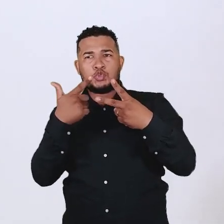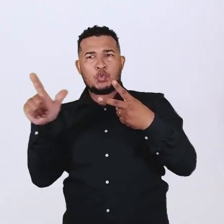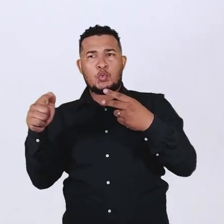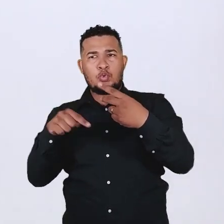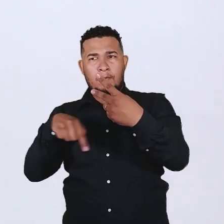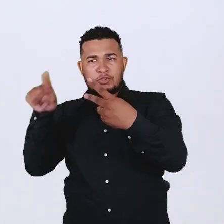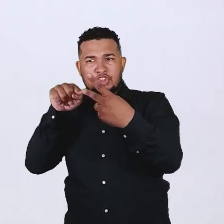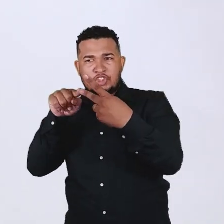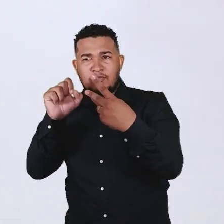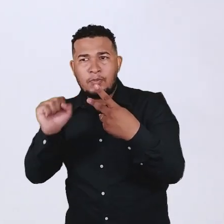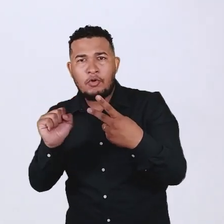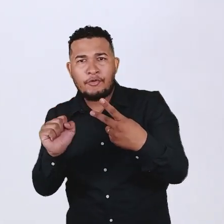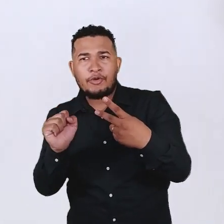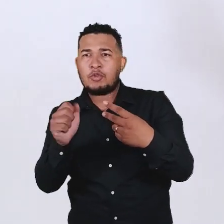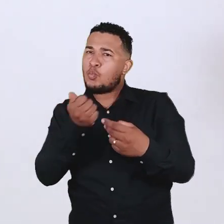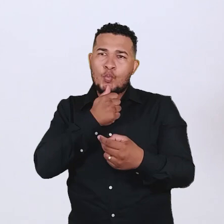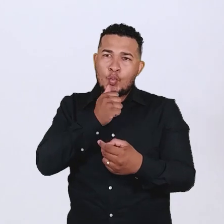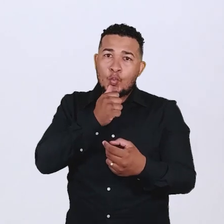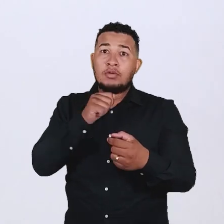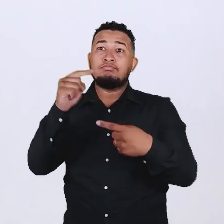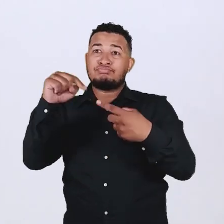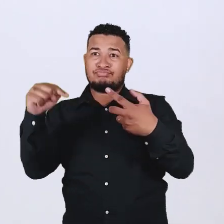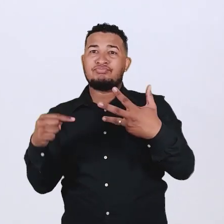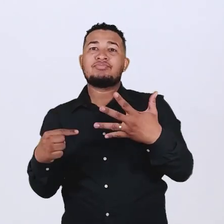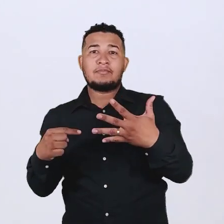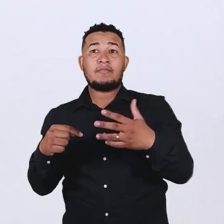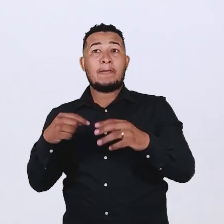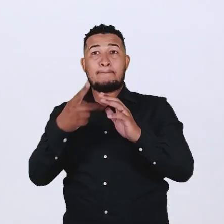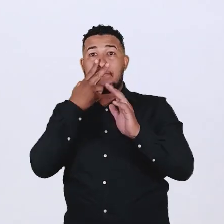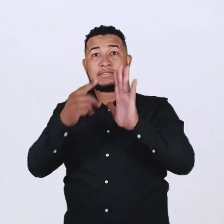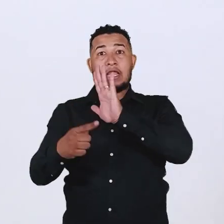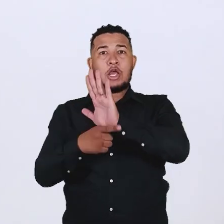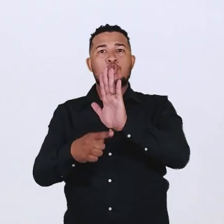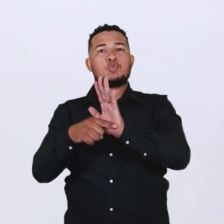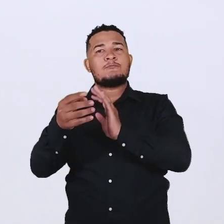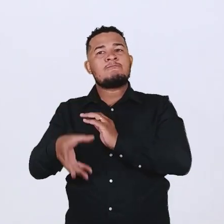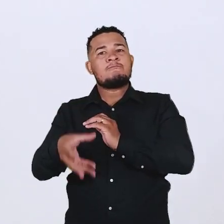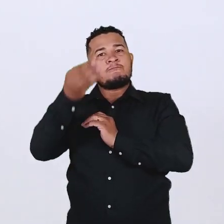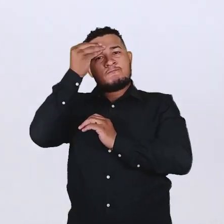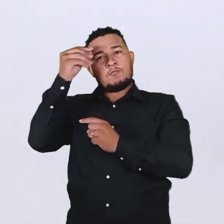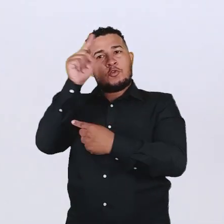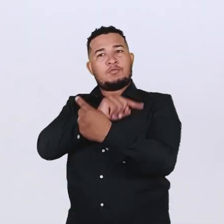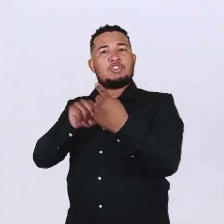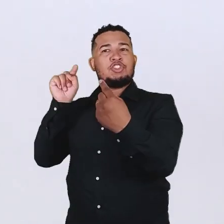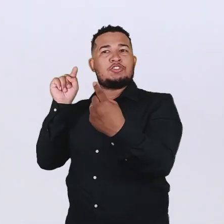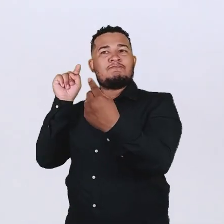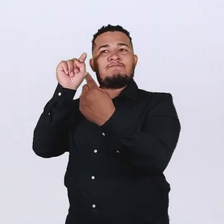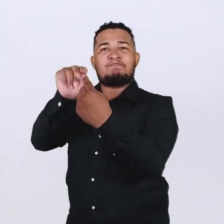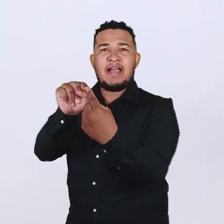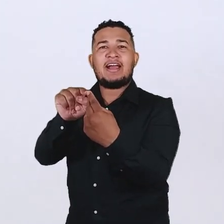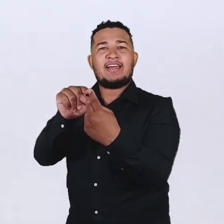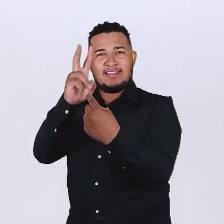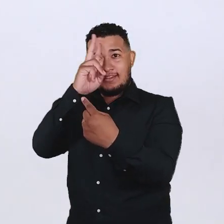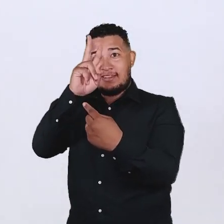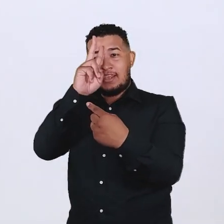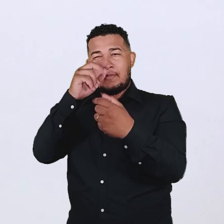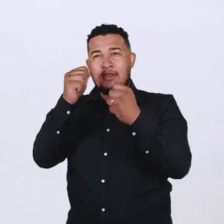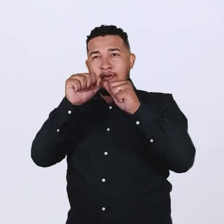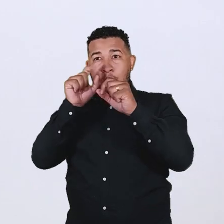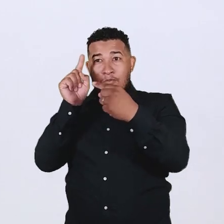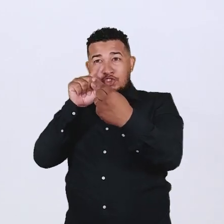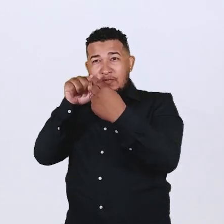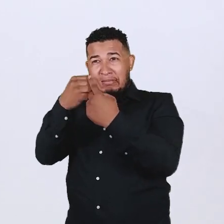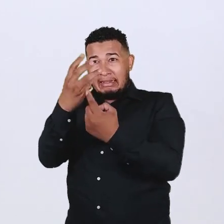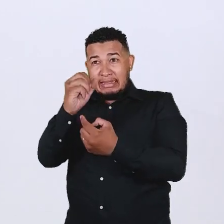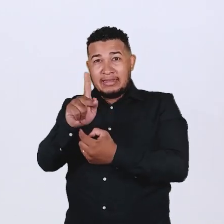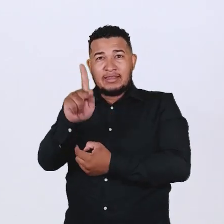marco. Então esses marcos alcançados nos ajudam a atingir aquela meta, né, aquela meta macro, aquela